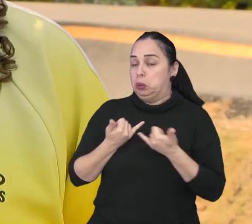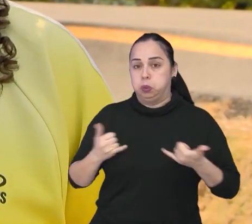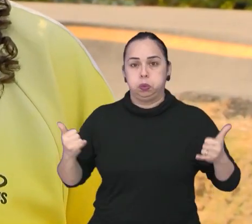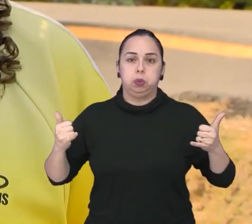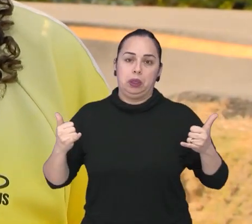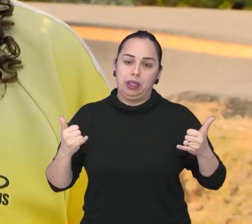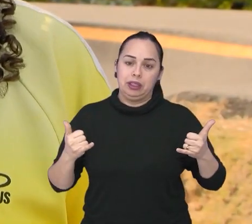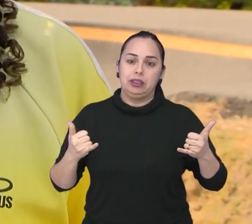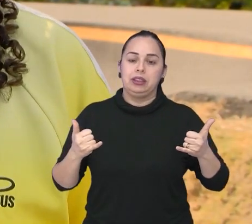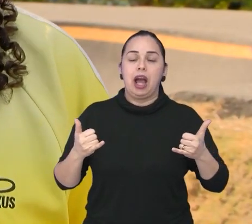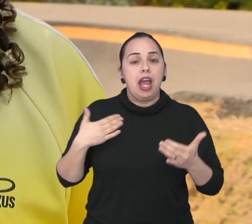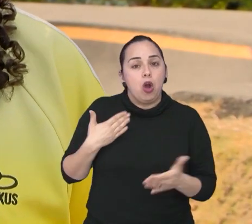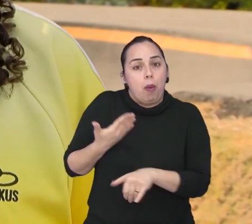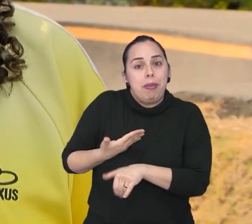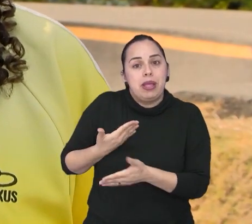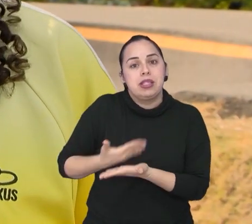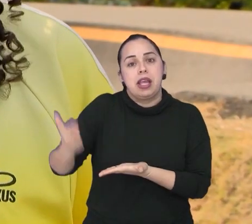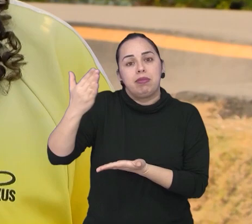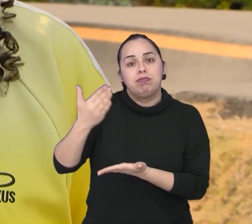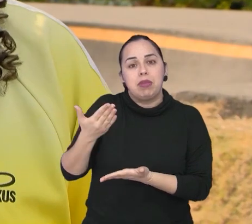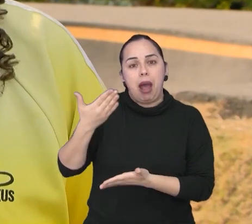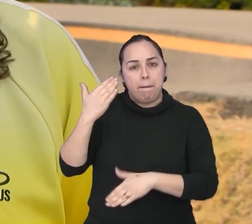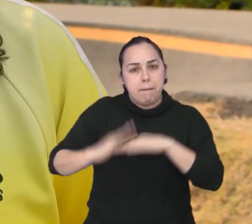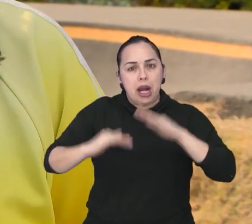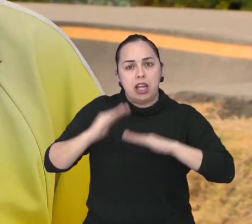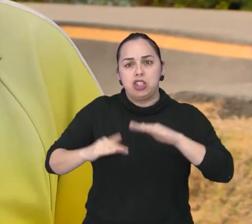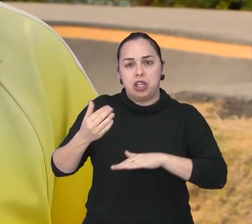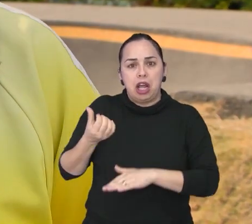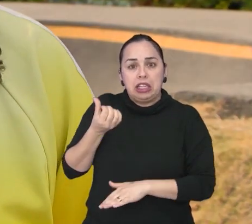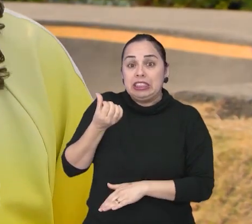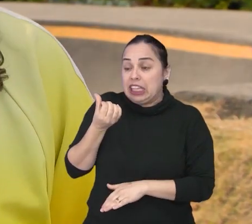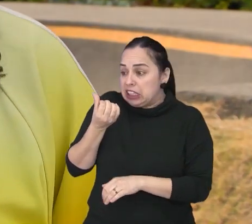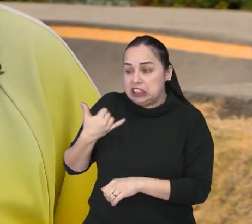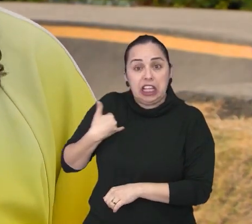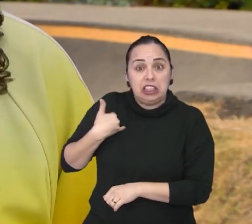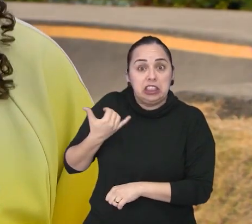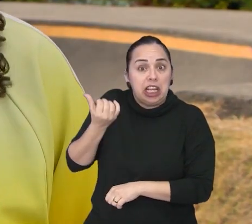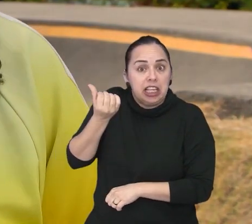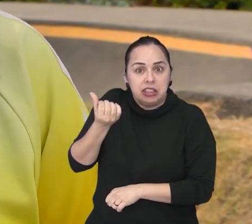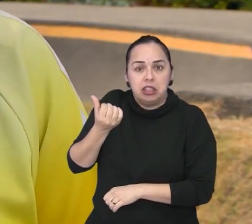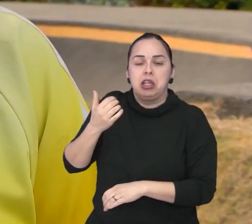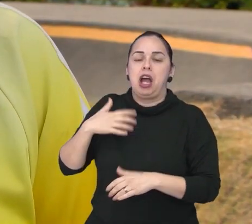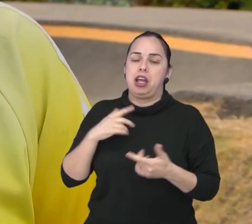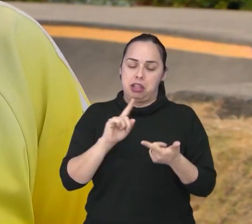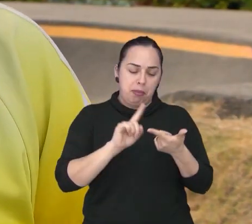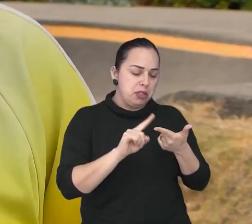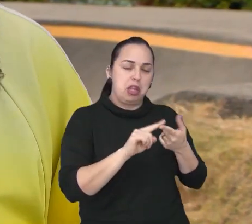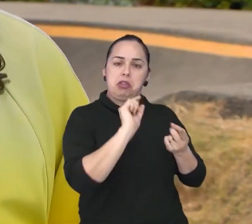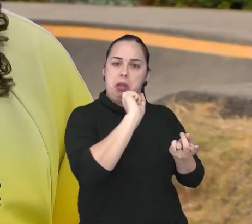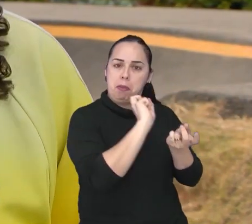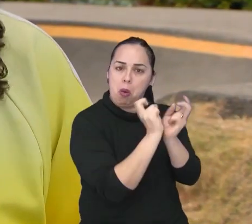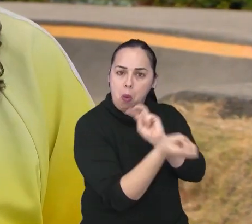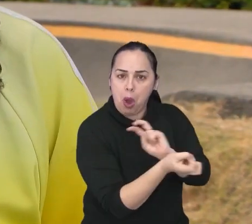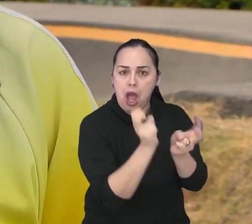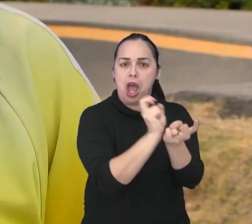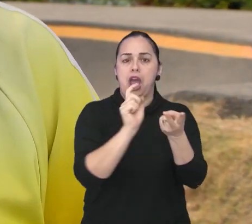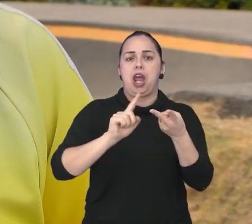desde os 6 anos eu comecei a praticar esporte, então daí eu não parei mais. Fiz